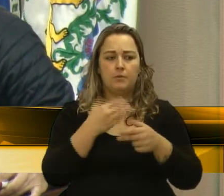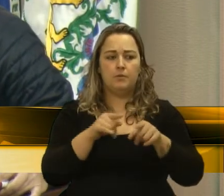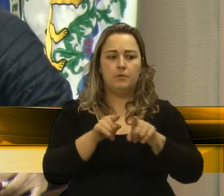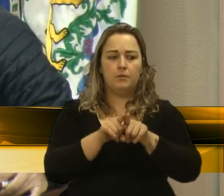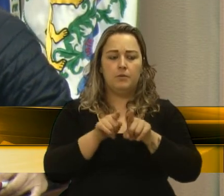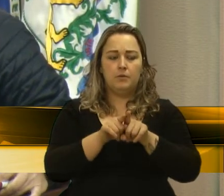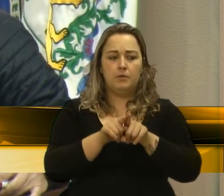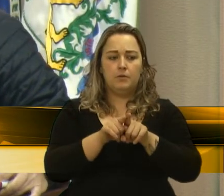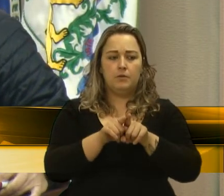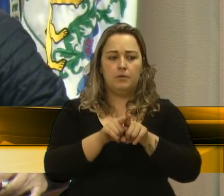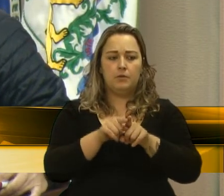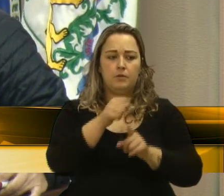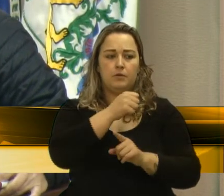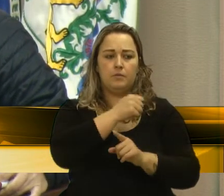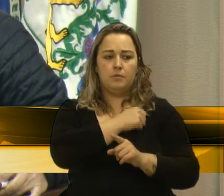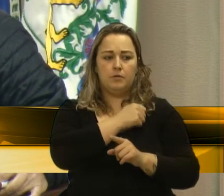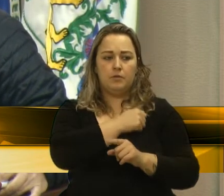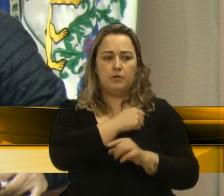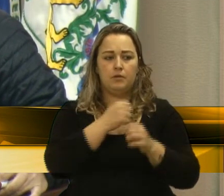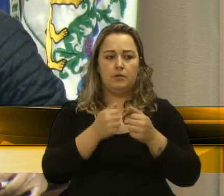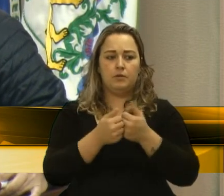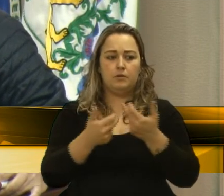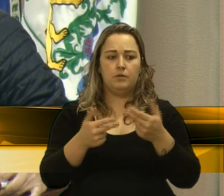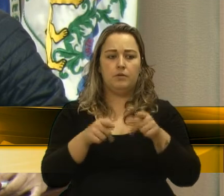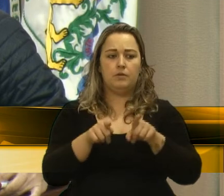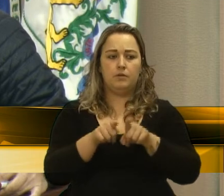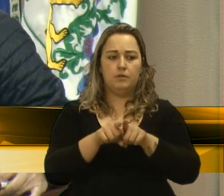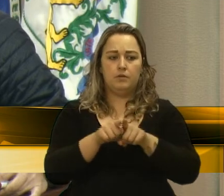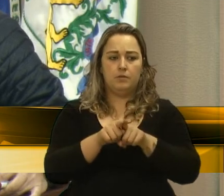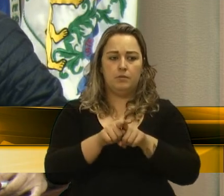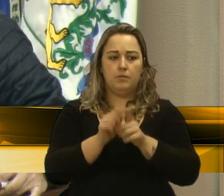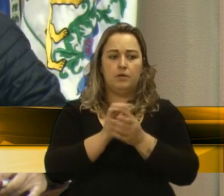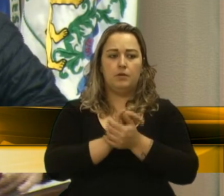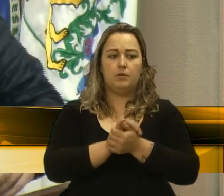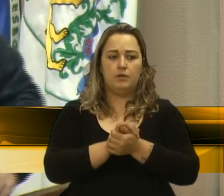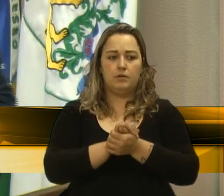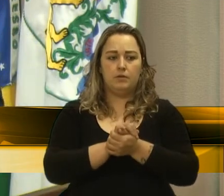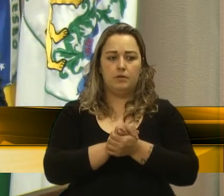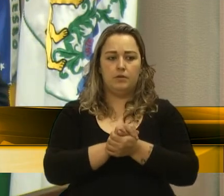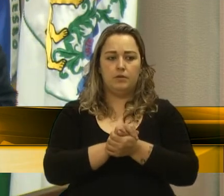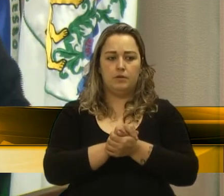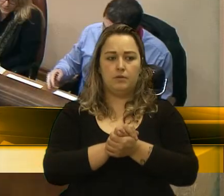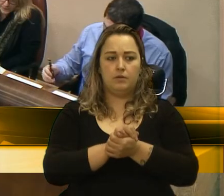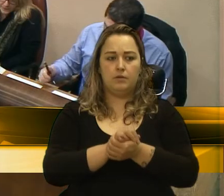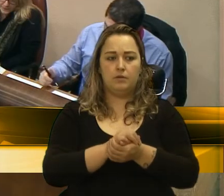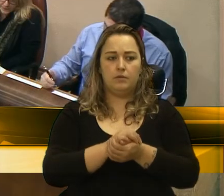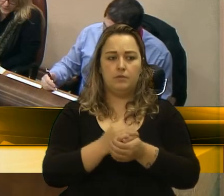tem que ter humildade para conversar não só com a própria cidade, mas com os municípios vizinhos também. Muito obrigado, senhor presidente.